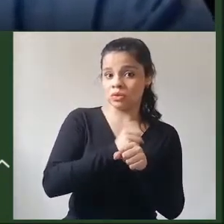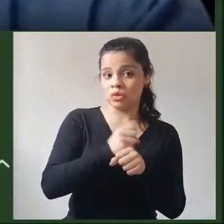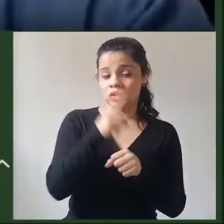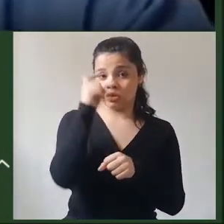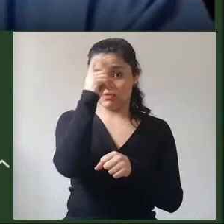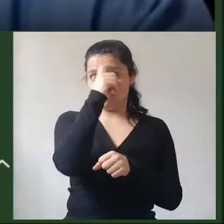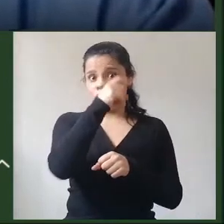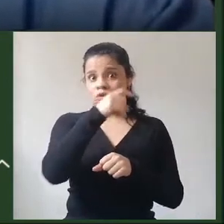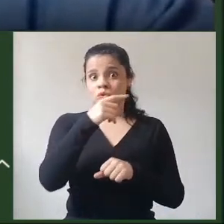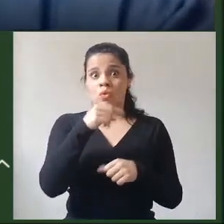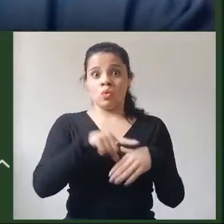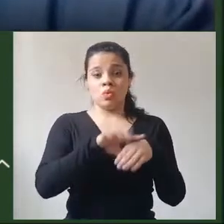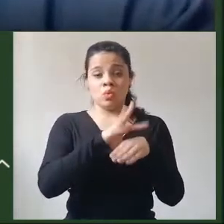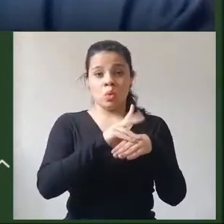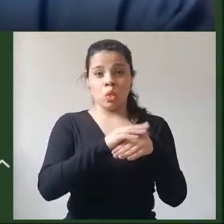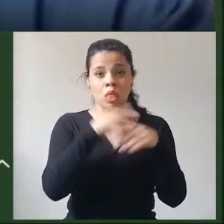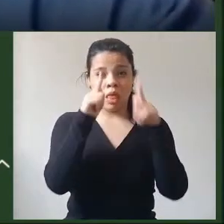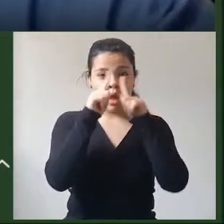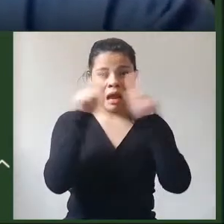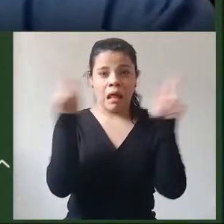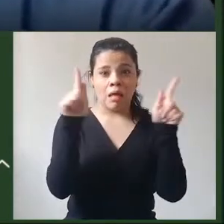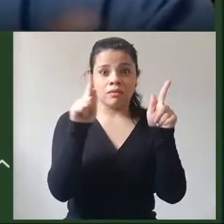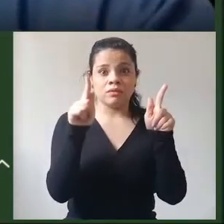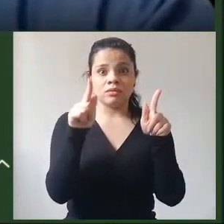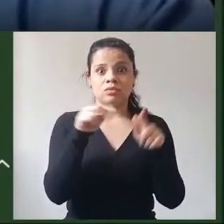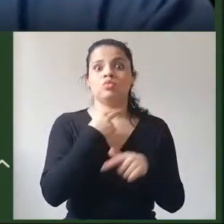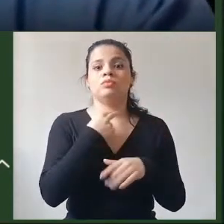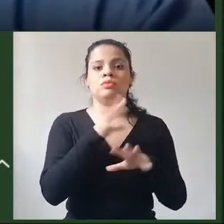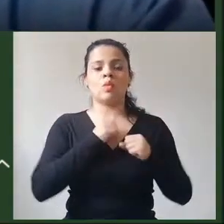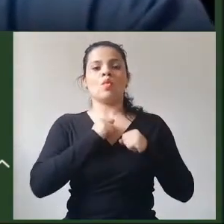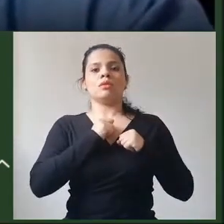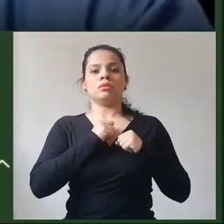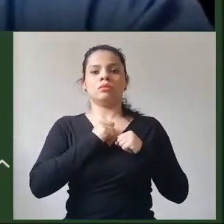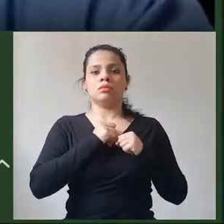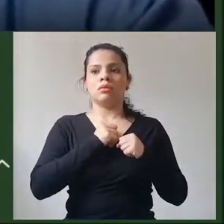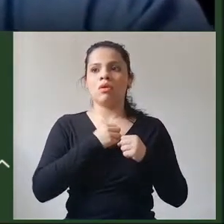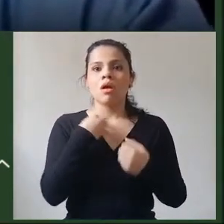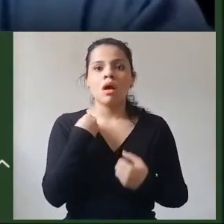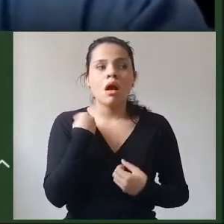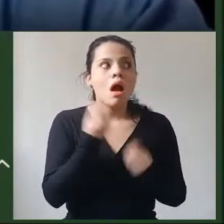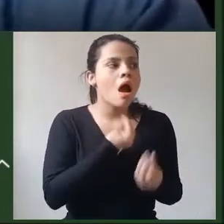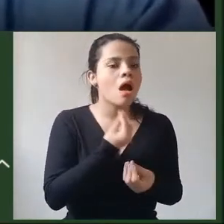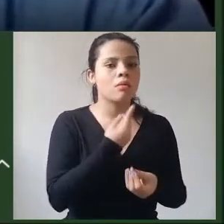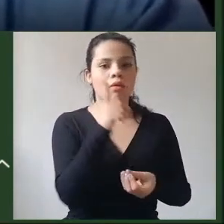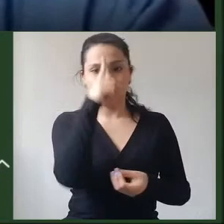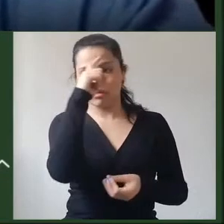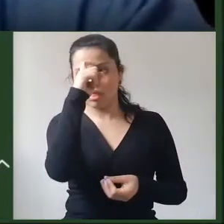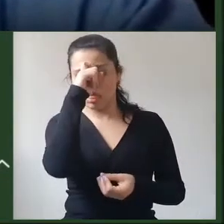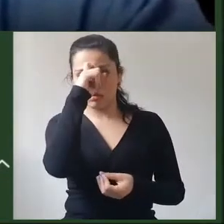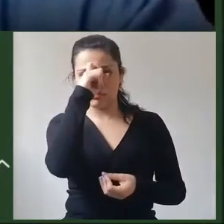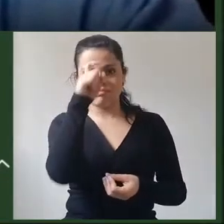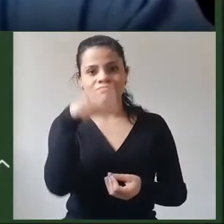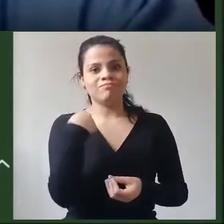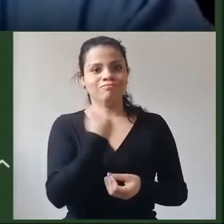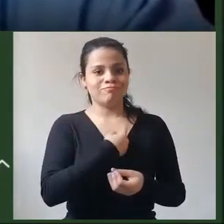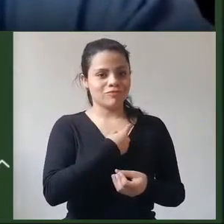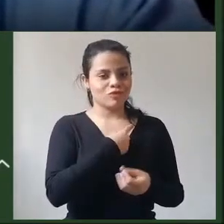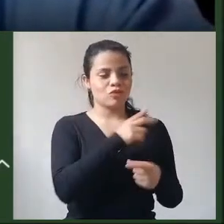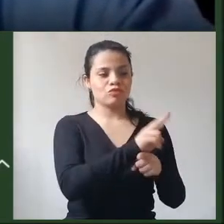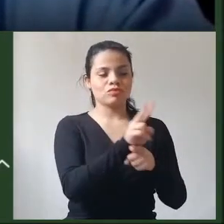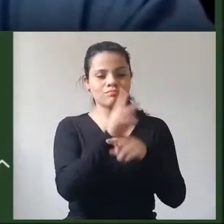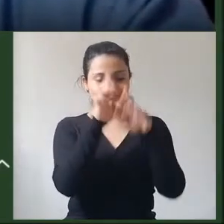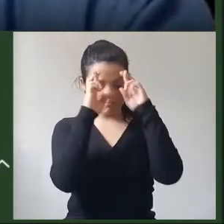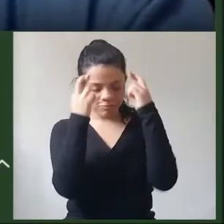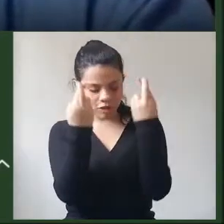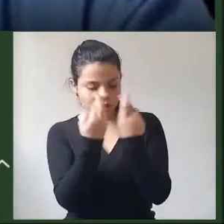anos com um kidney stone, ela tem que ir para o hospital por temor de que ela pode ser infectada. Então, lidar com tudo isso é importante.